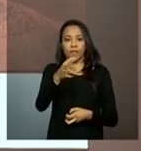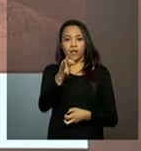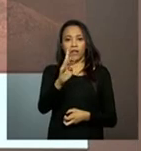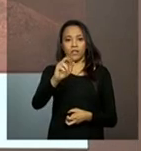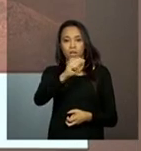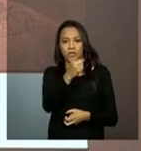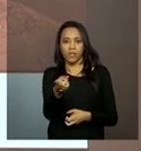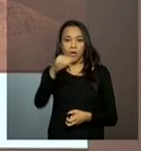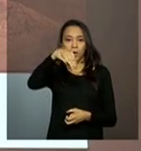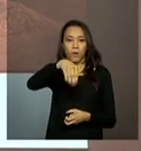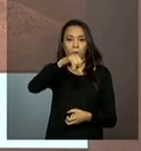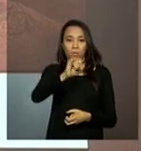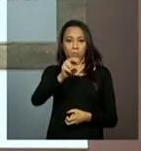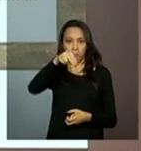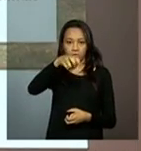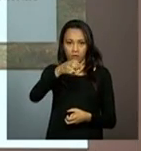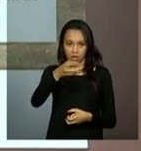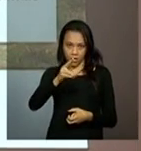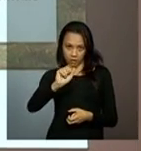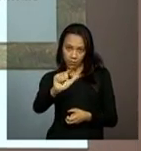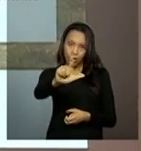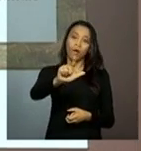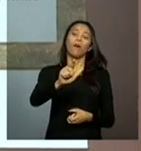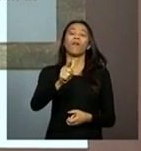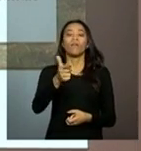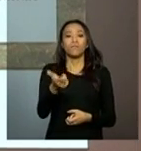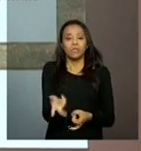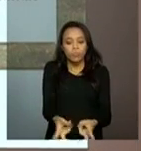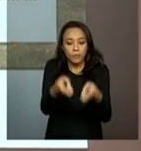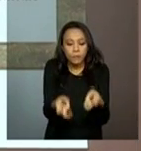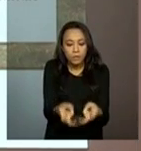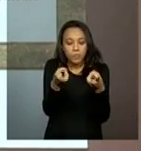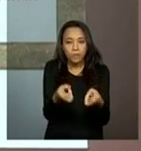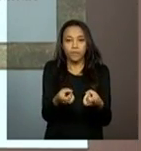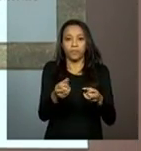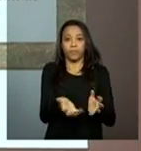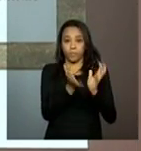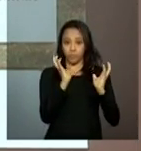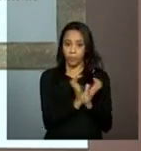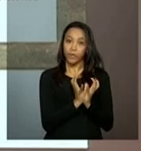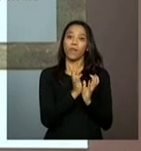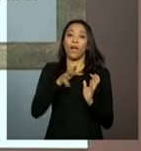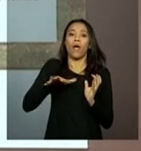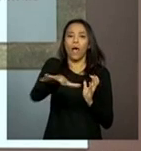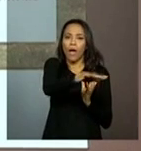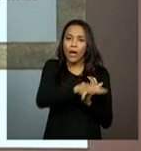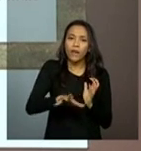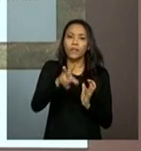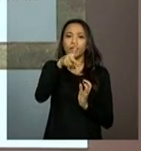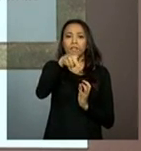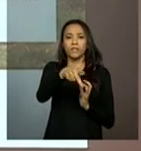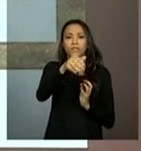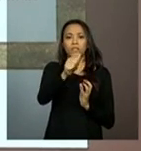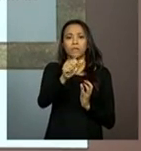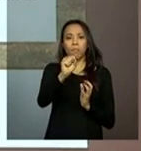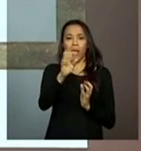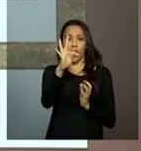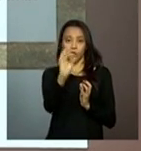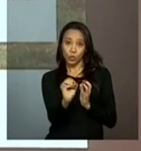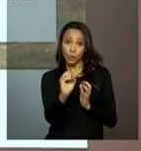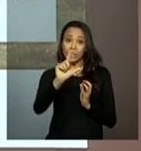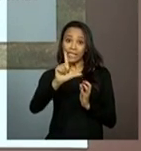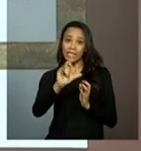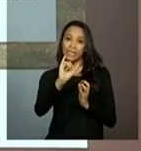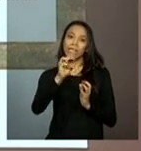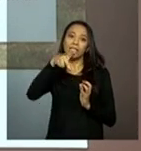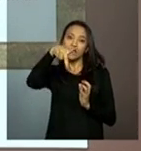solos expostos, né, em áreas de exploração de minérios. Áreas de pasto limpo, né, considerando aquelas áreas de